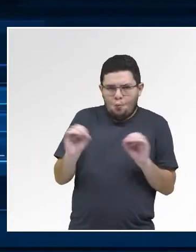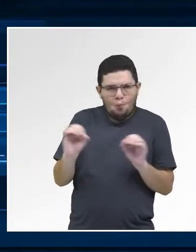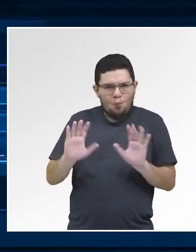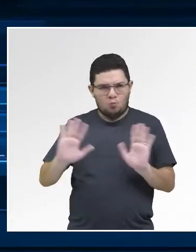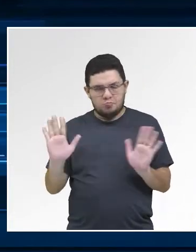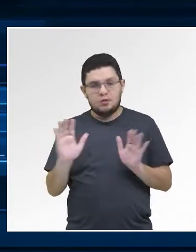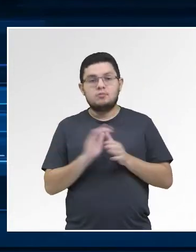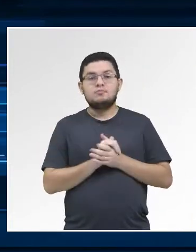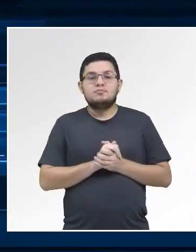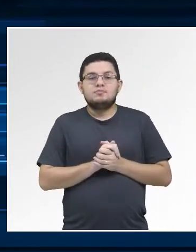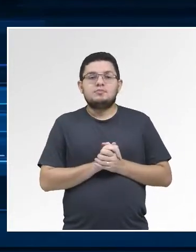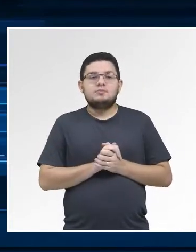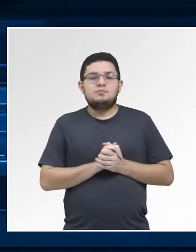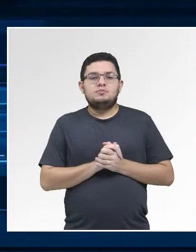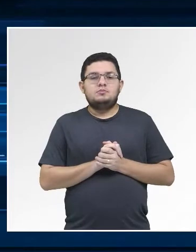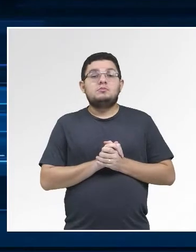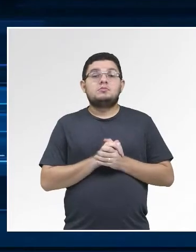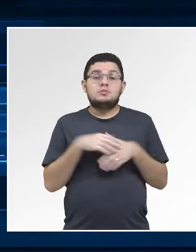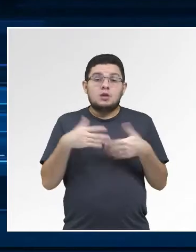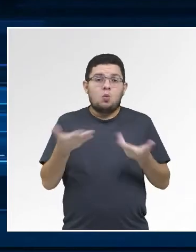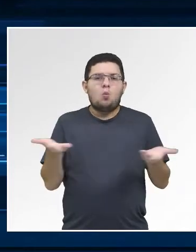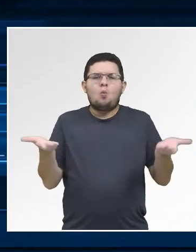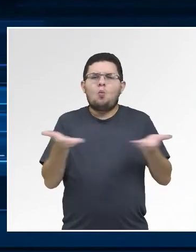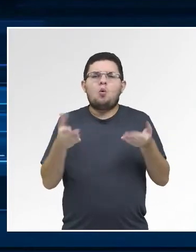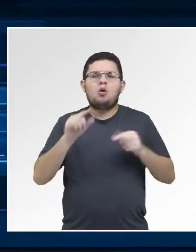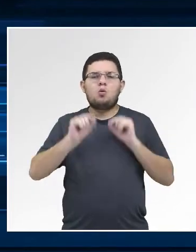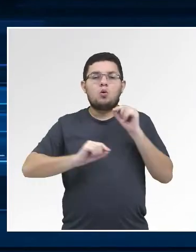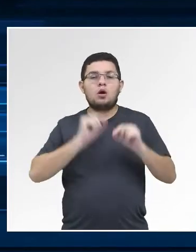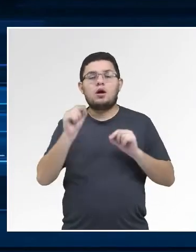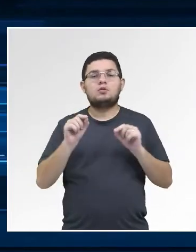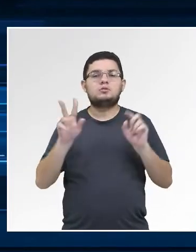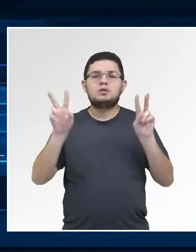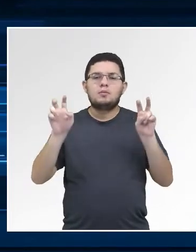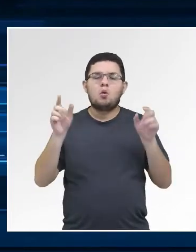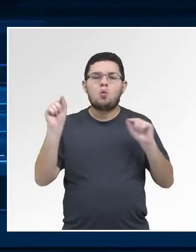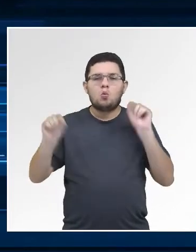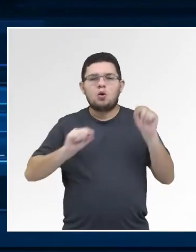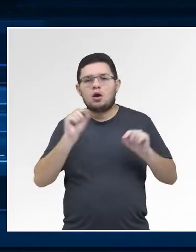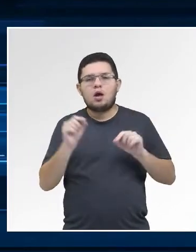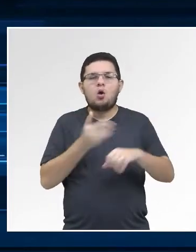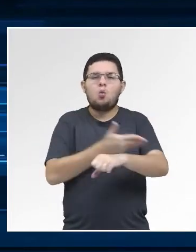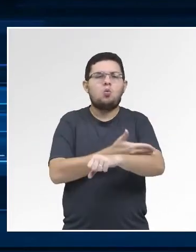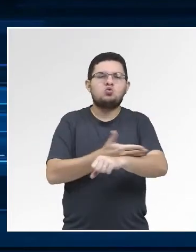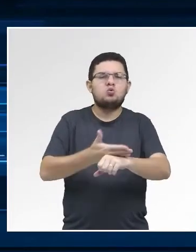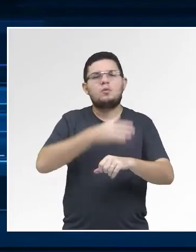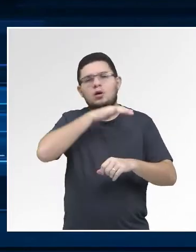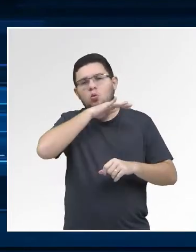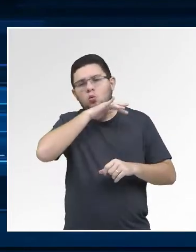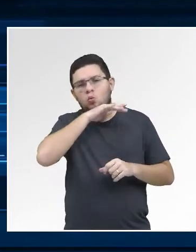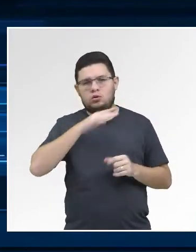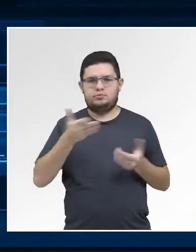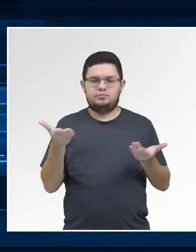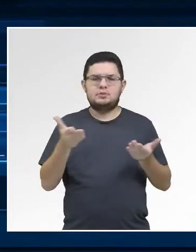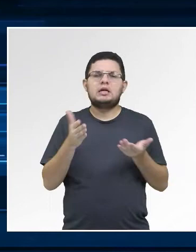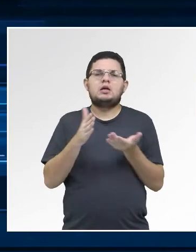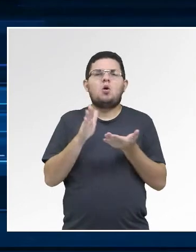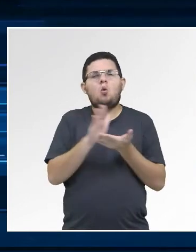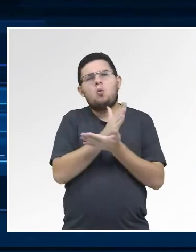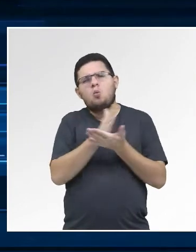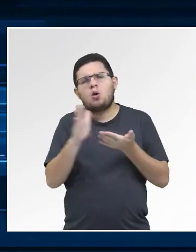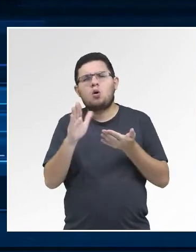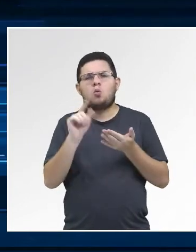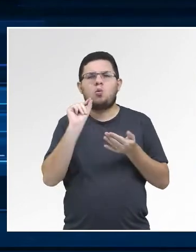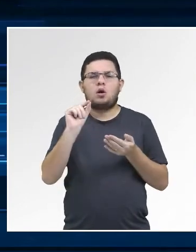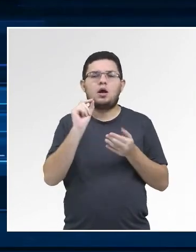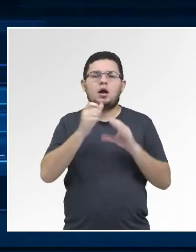hoje vai falar, né, vai trazer palavras sobre mau comportamento, bad behavior, que são características ruins das